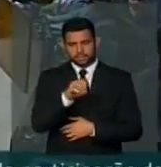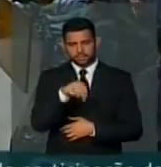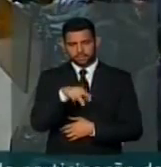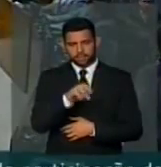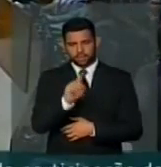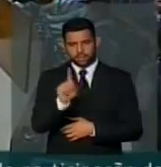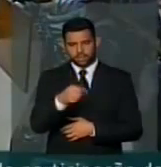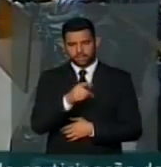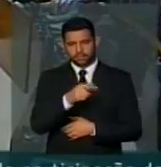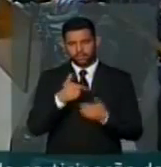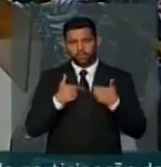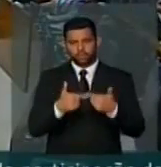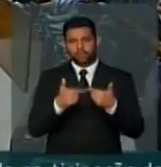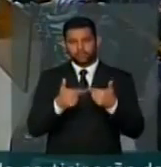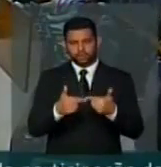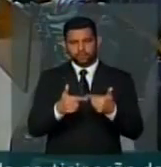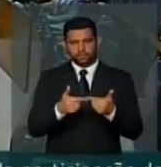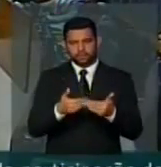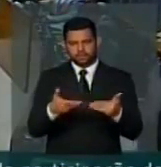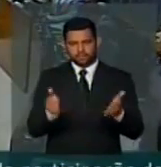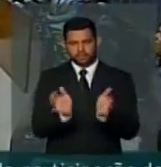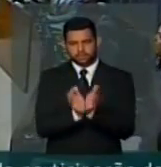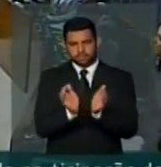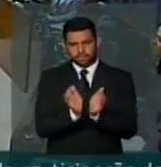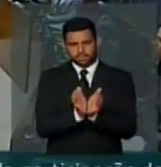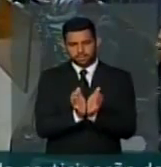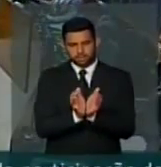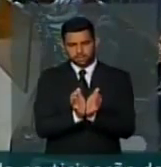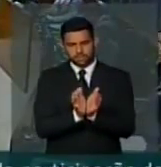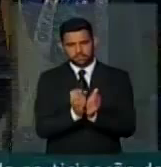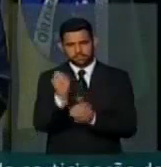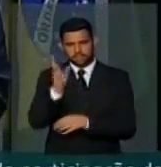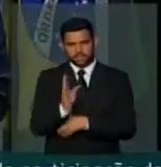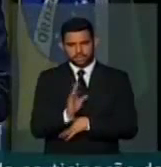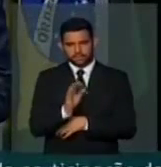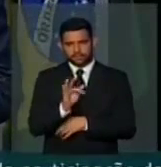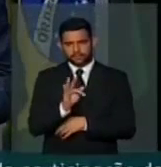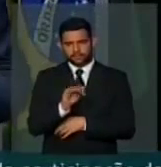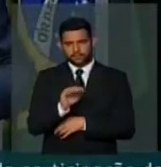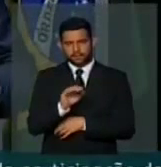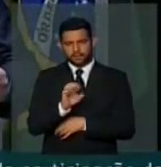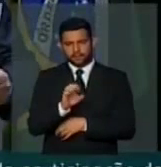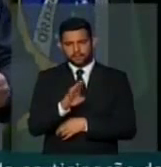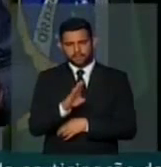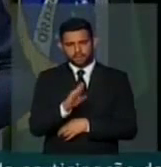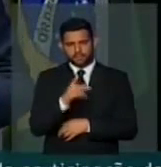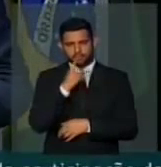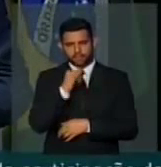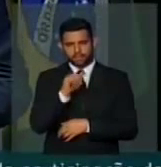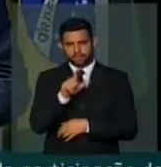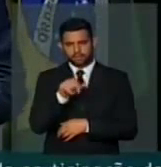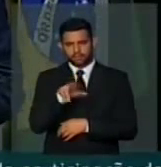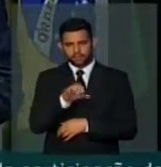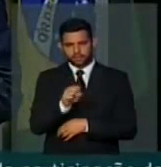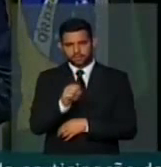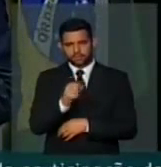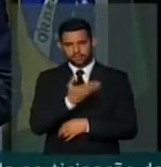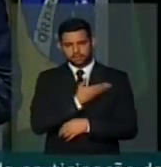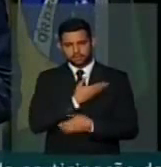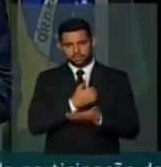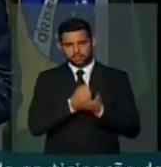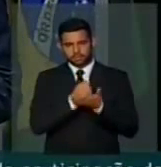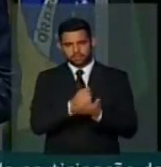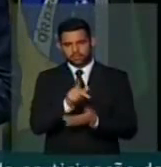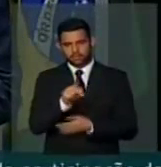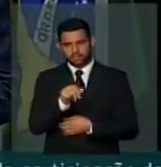Moreira, ex-combatente da Força Expedicionária Brasileira, FEB, e pai da Heloísa, nossa assessora